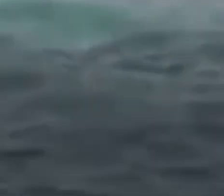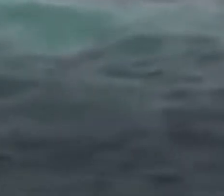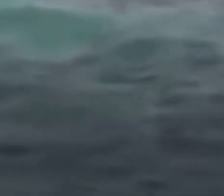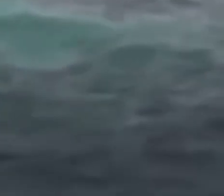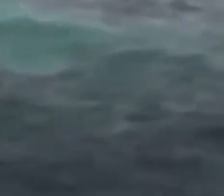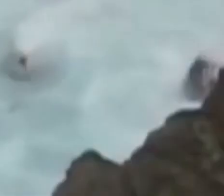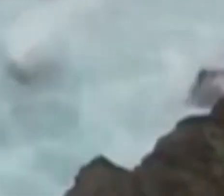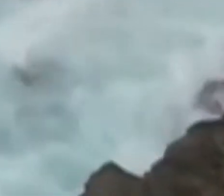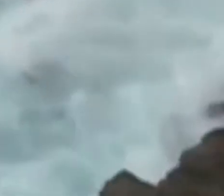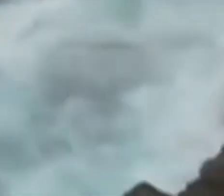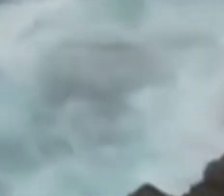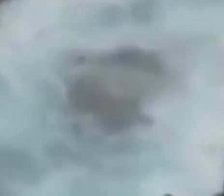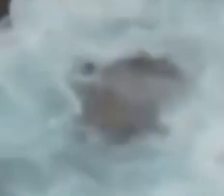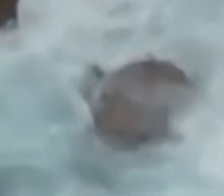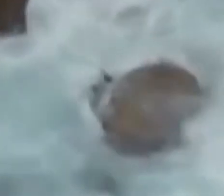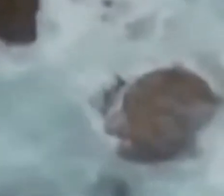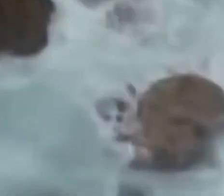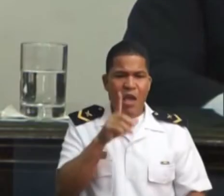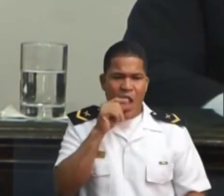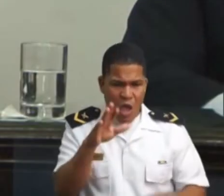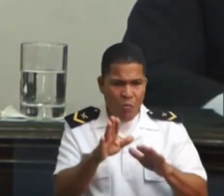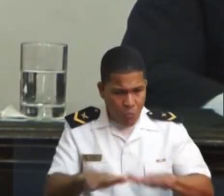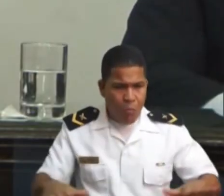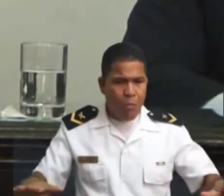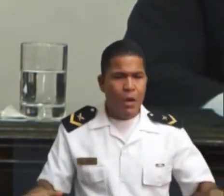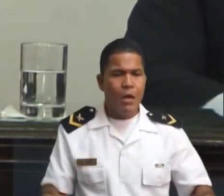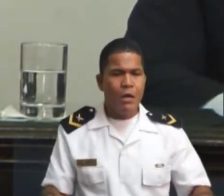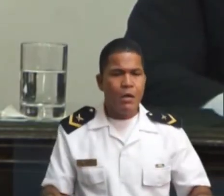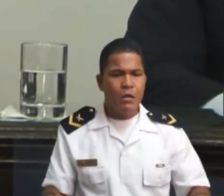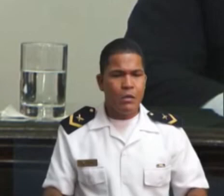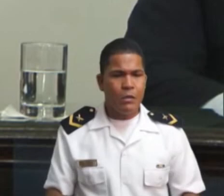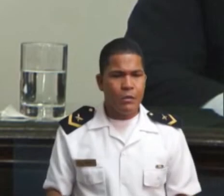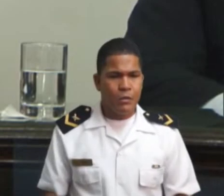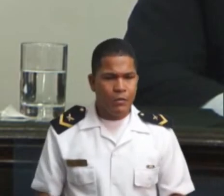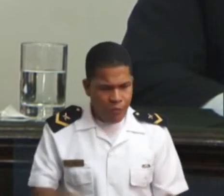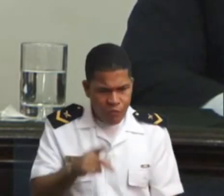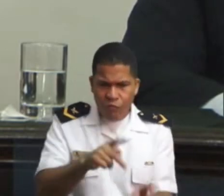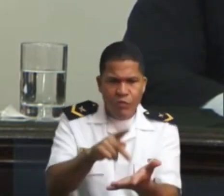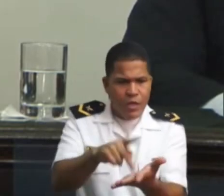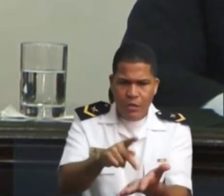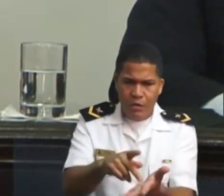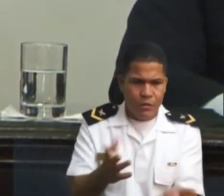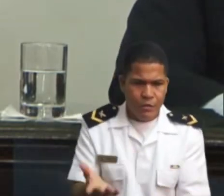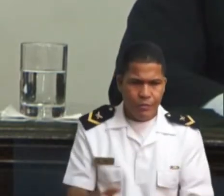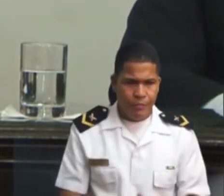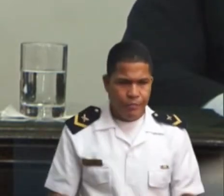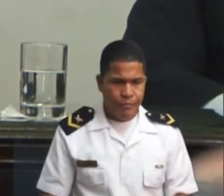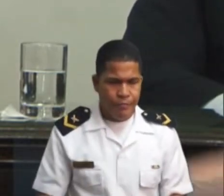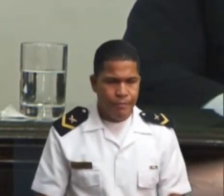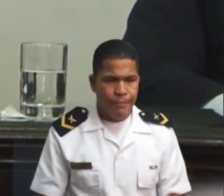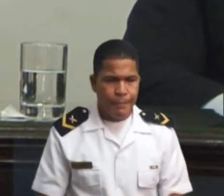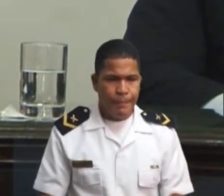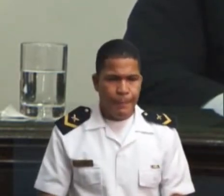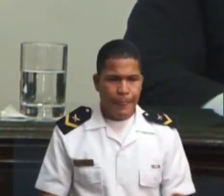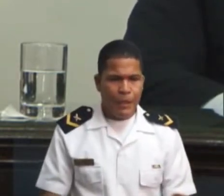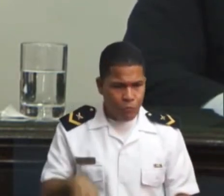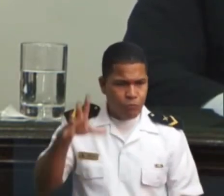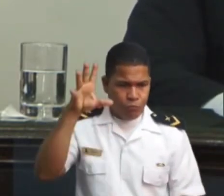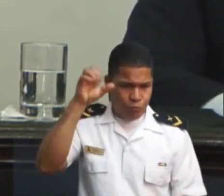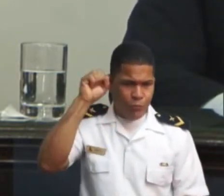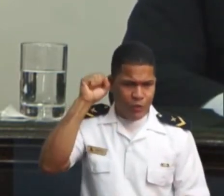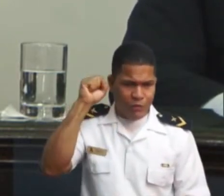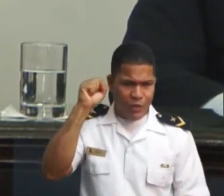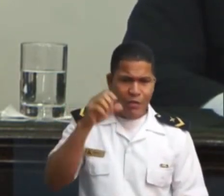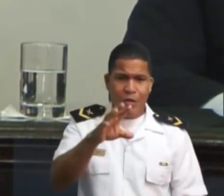propõe medidas preventivas e de segurança, como destacou Marcelo Davi, juiz vice-presidente do Tribunal Marítimo. O